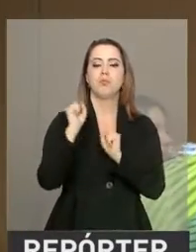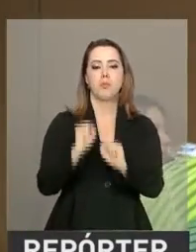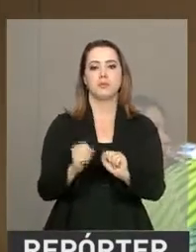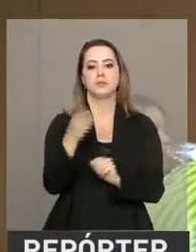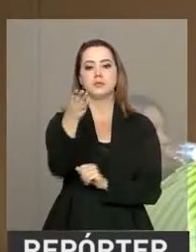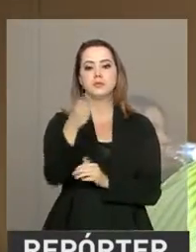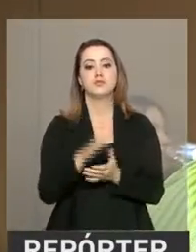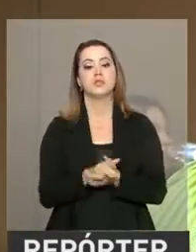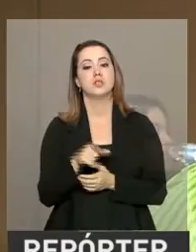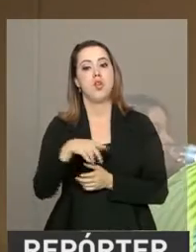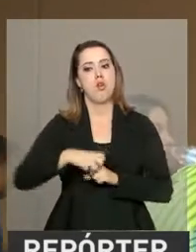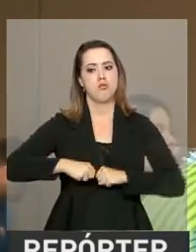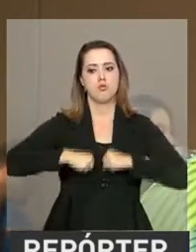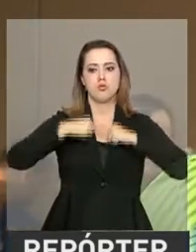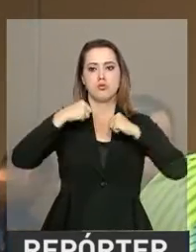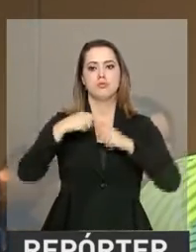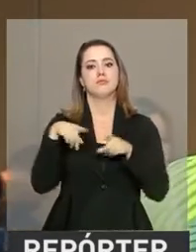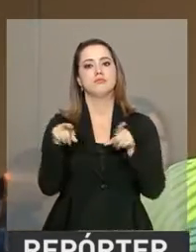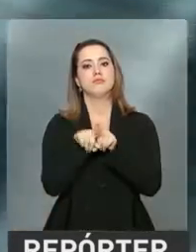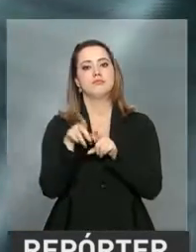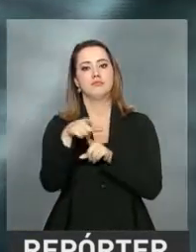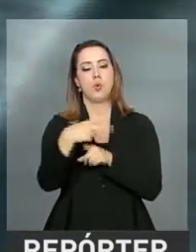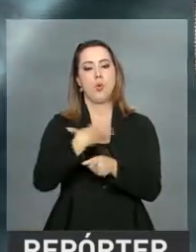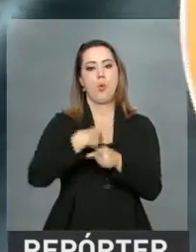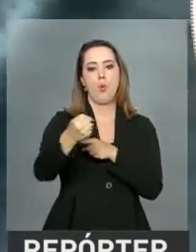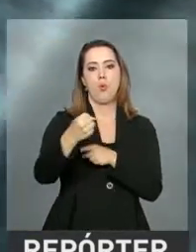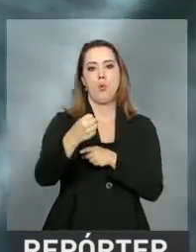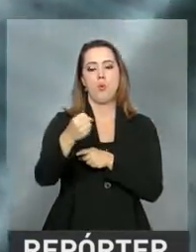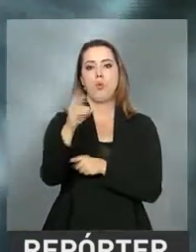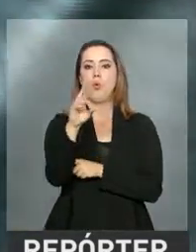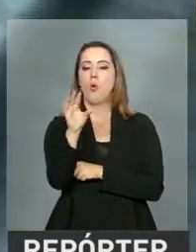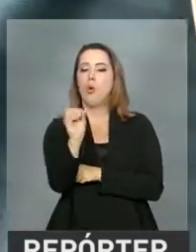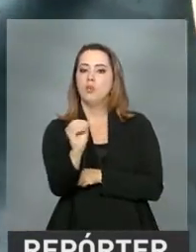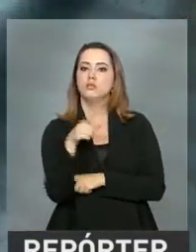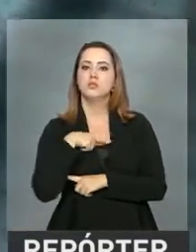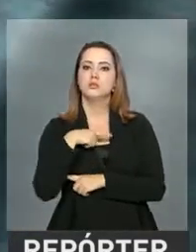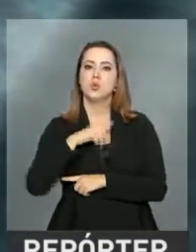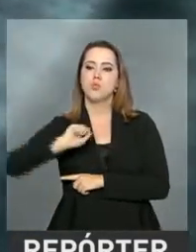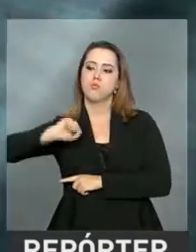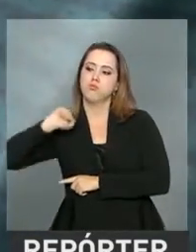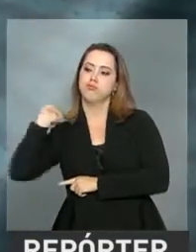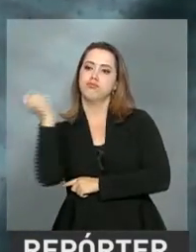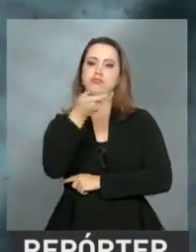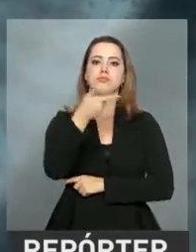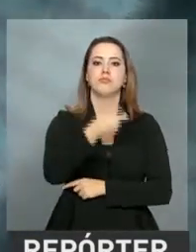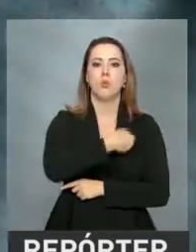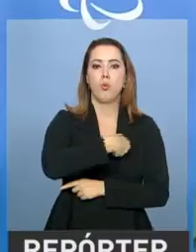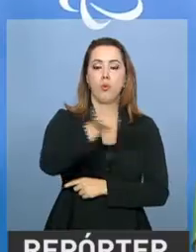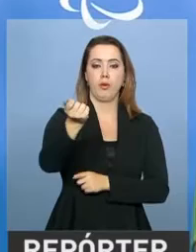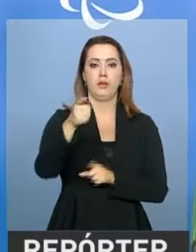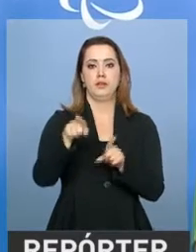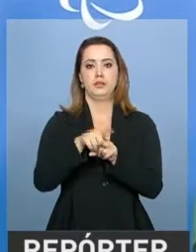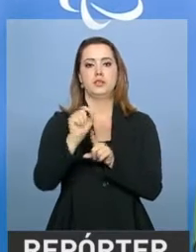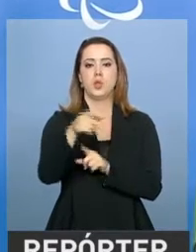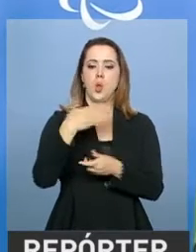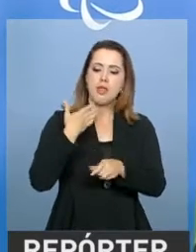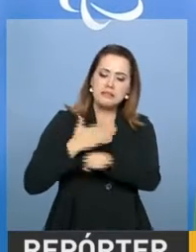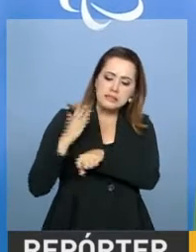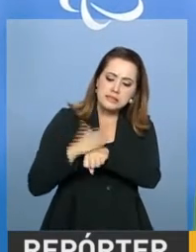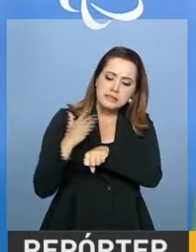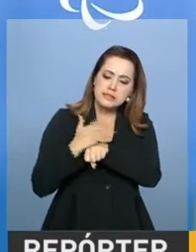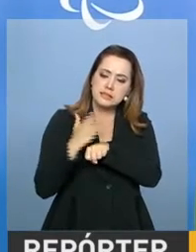ao apelido ao faturar o ouro no lançamento de disco e ainda quebrou o recorde paralímpico da prova. Treinamos para